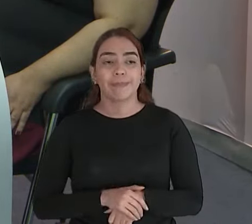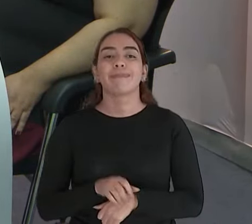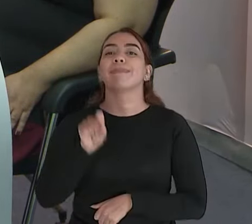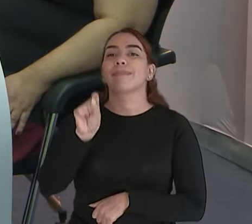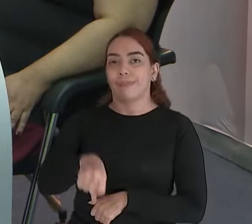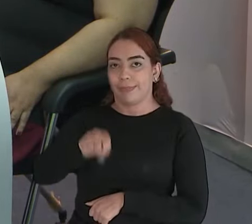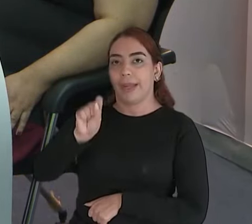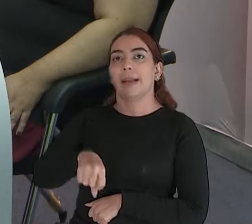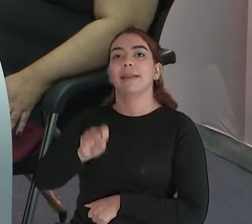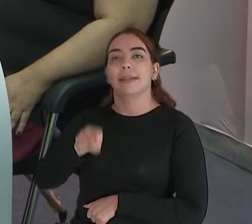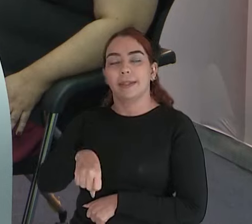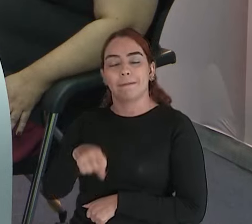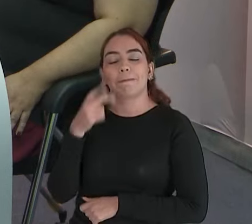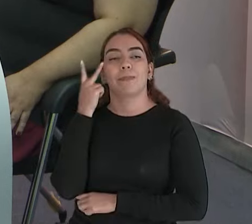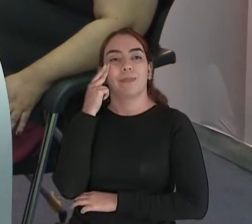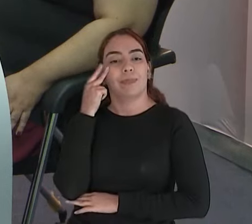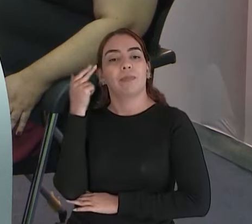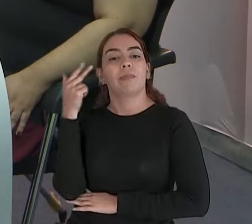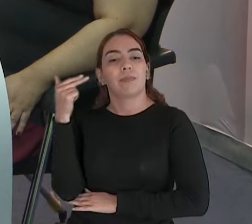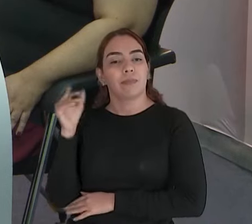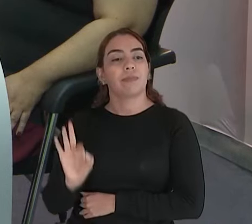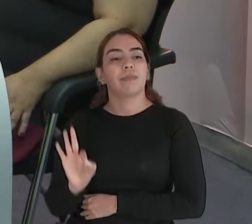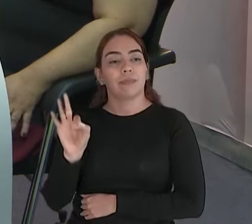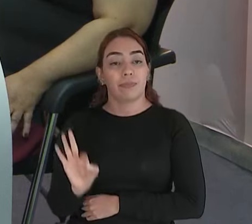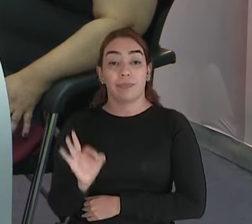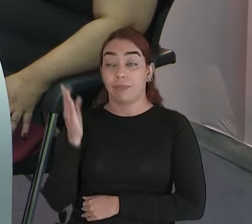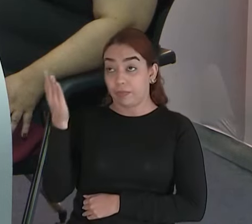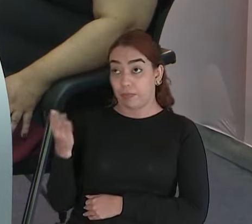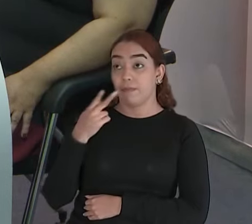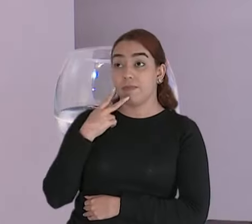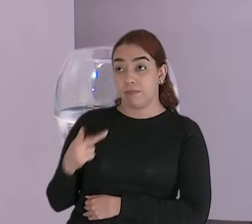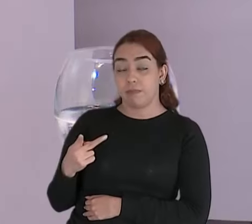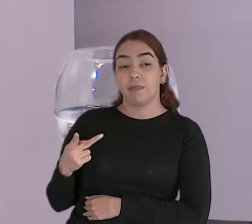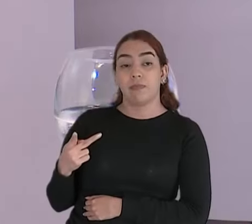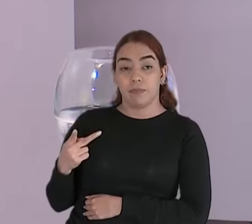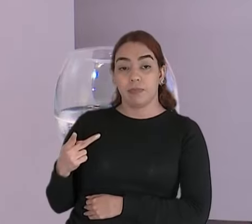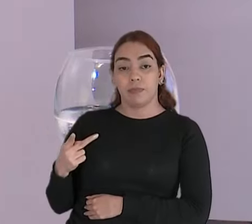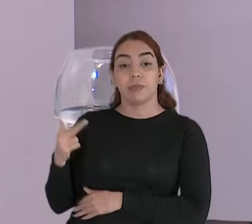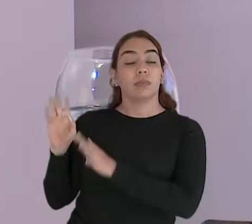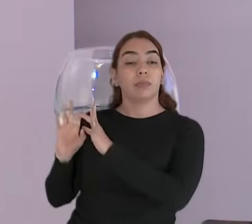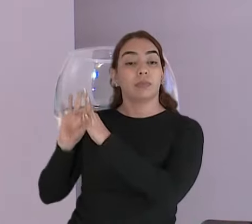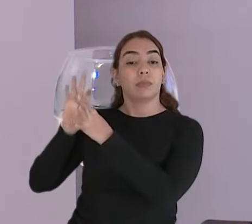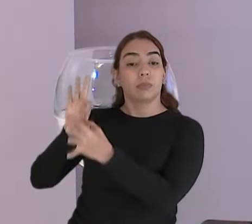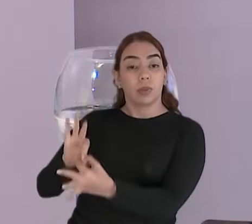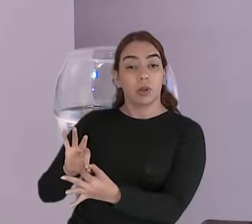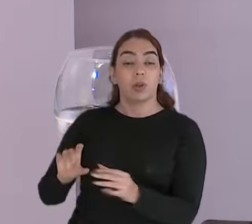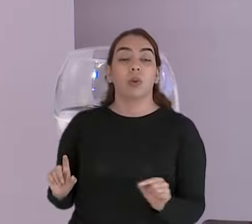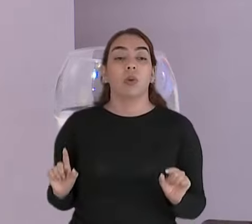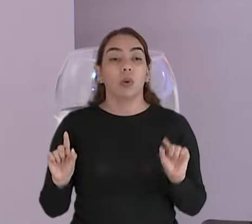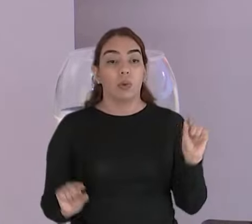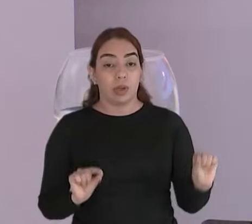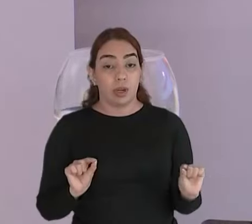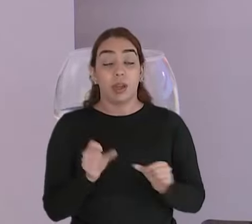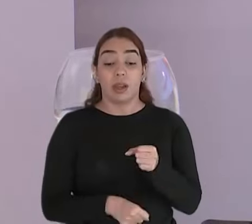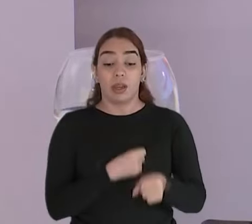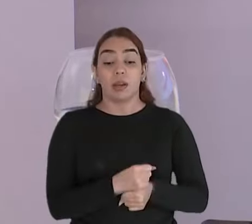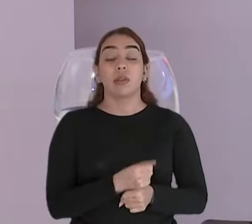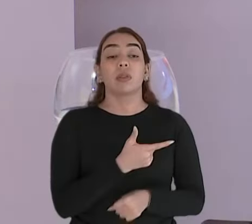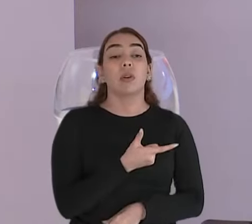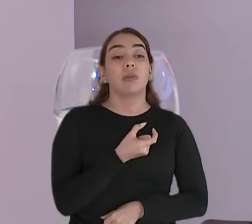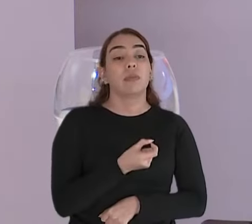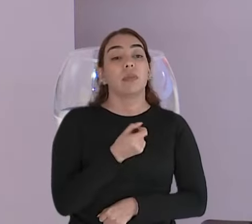comum. Como a Fabíola começou dizendo, a gente tem, bem recentemente, agora em 2013, a